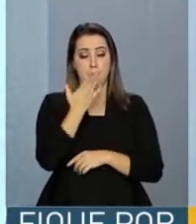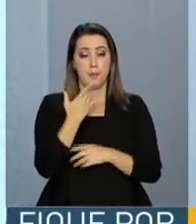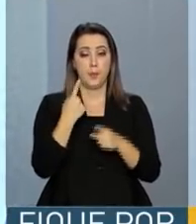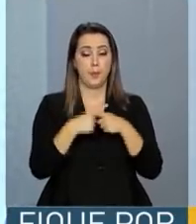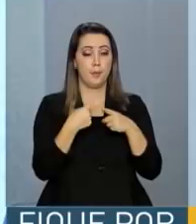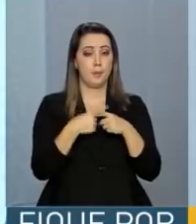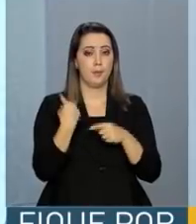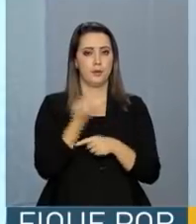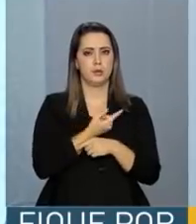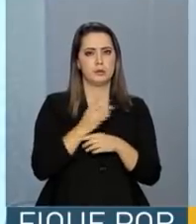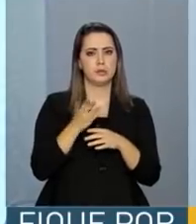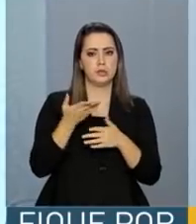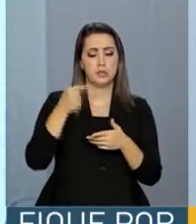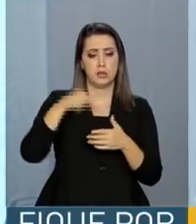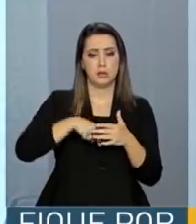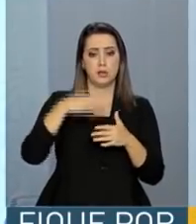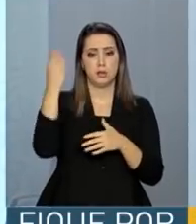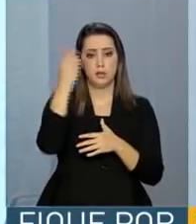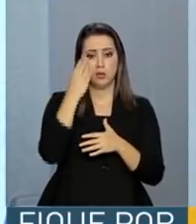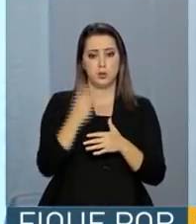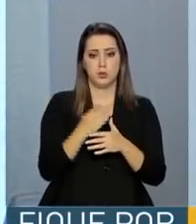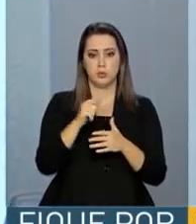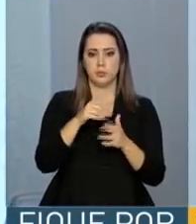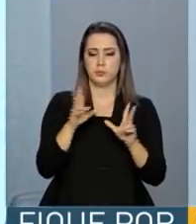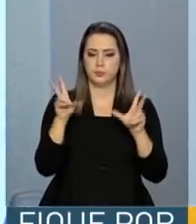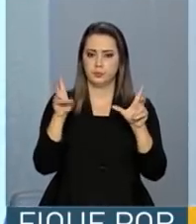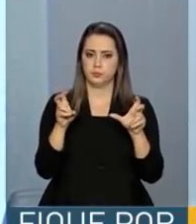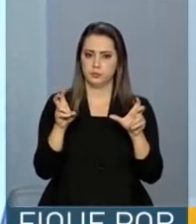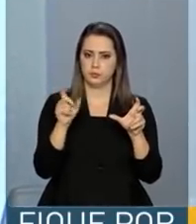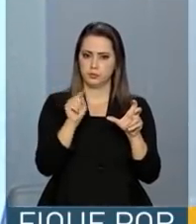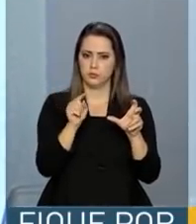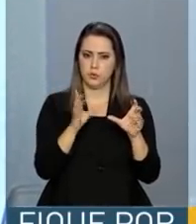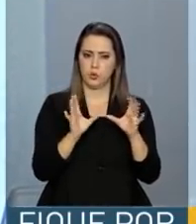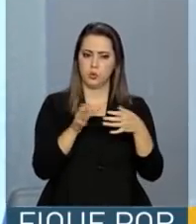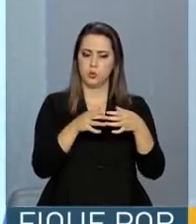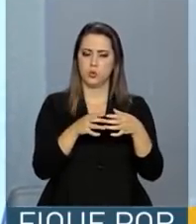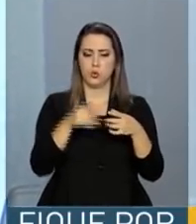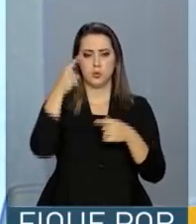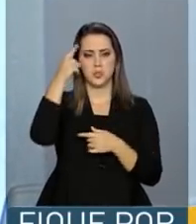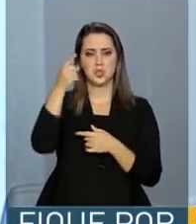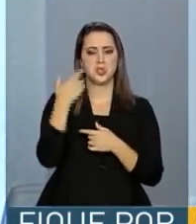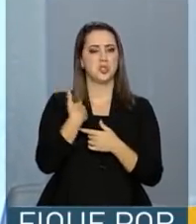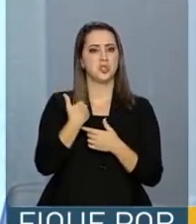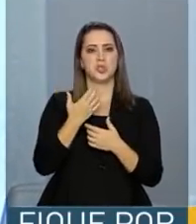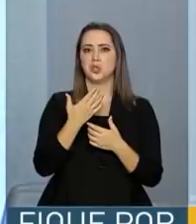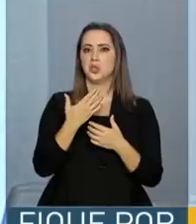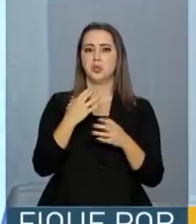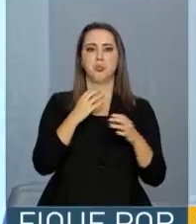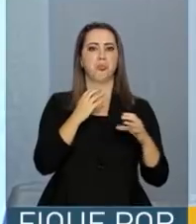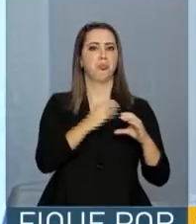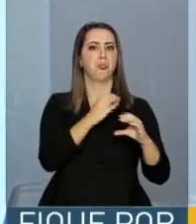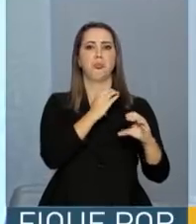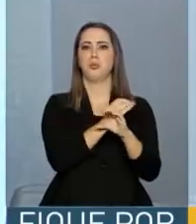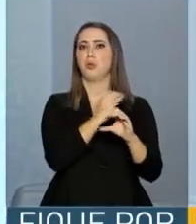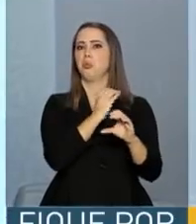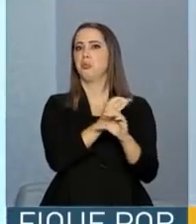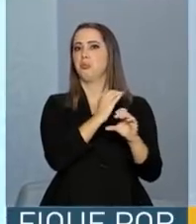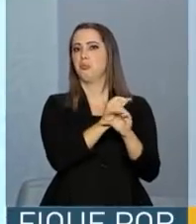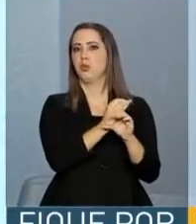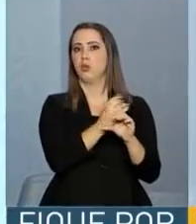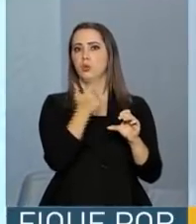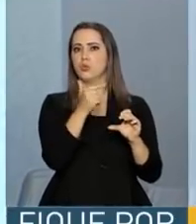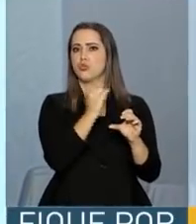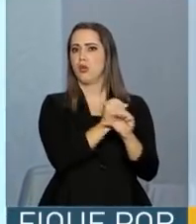interna é importantíssima porque faz um parentes o setor de inteligência que não se comunicavam um trocado informações por incrível que pareça